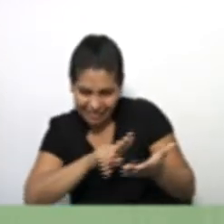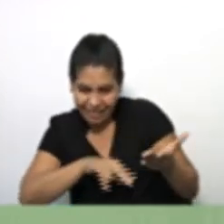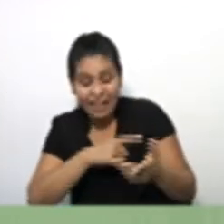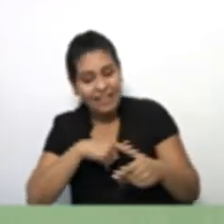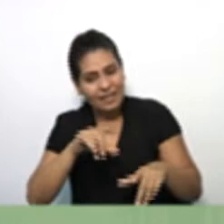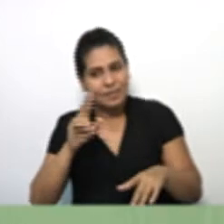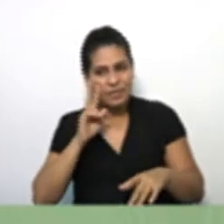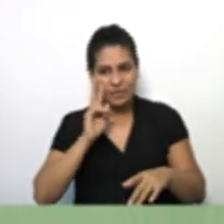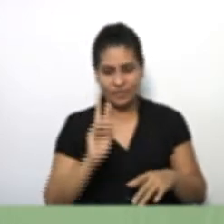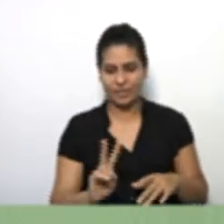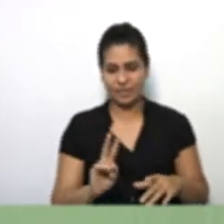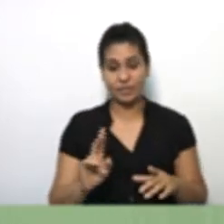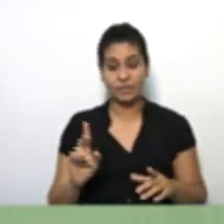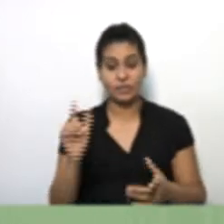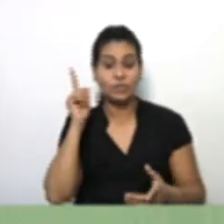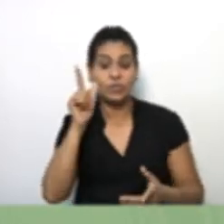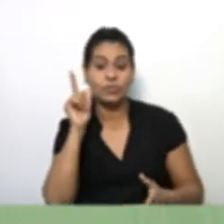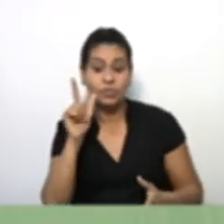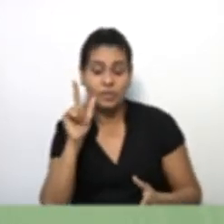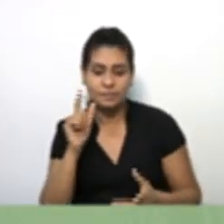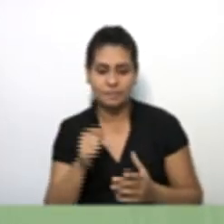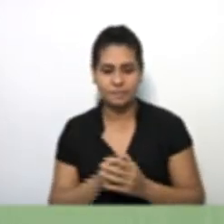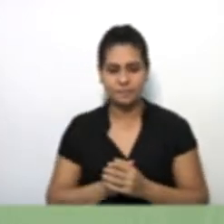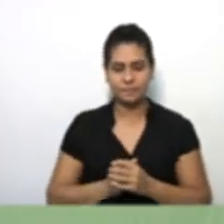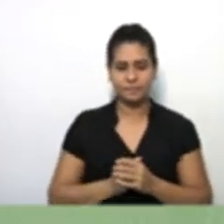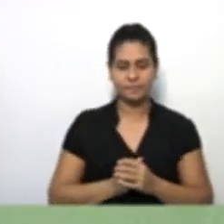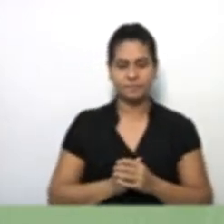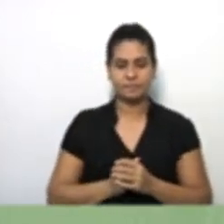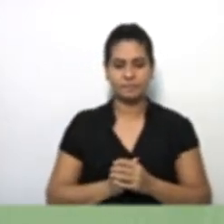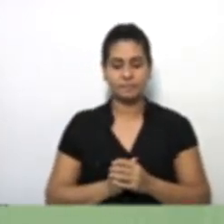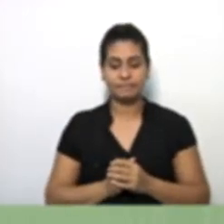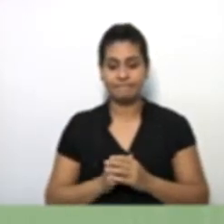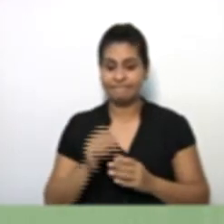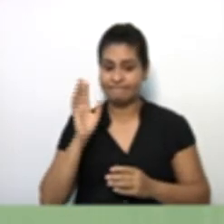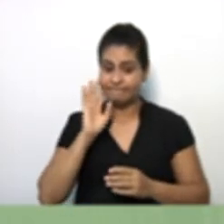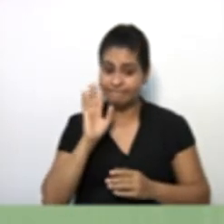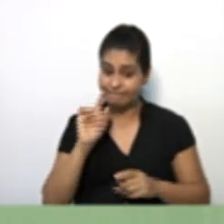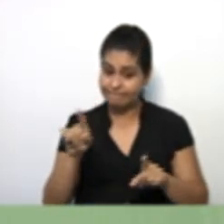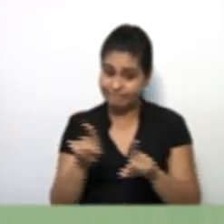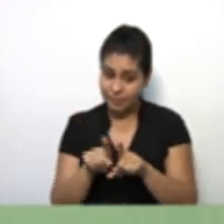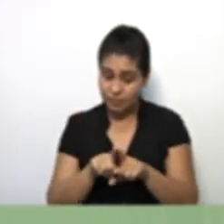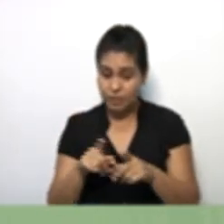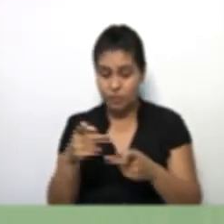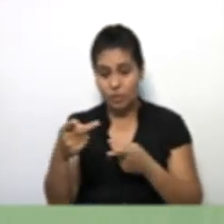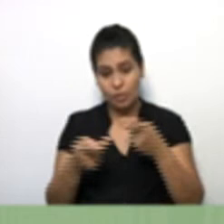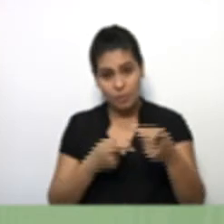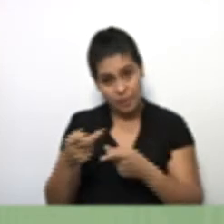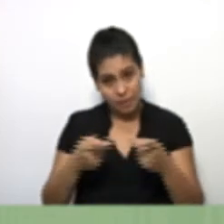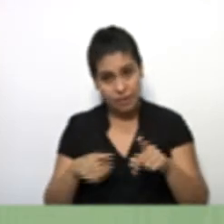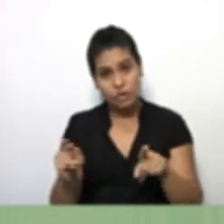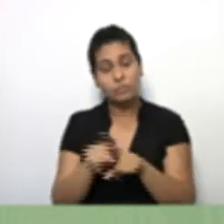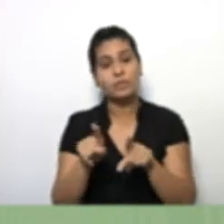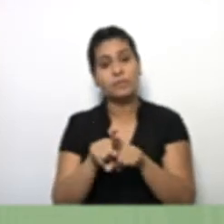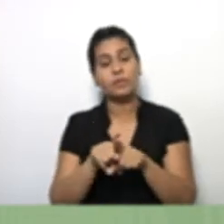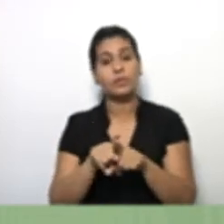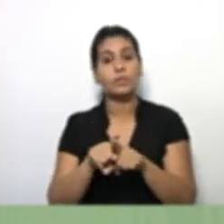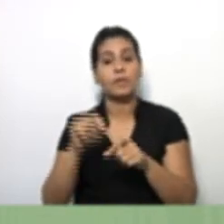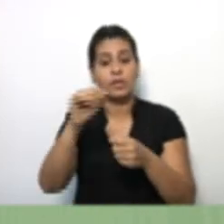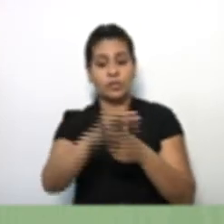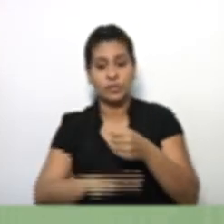envolve análise ambiental e alocação de recursos. Legal? Falamos também então aí, ó, do planejamento orientado para o